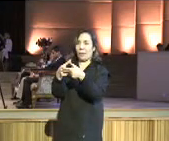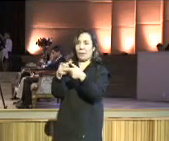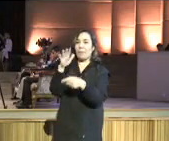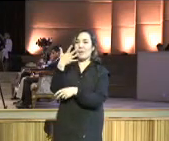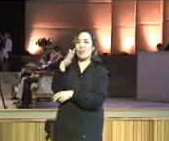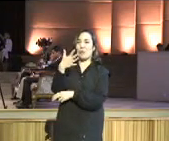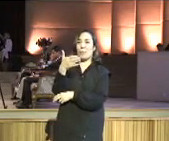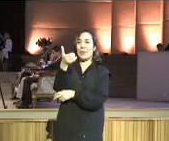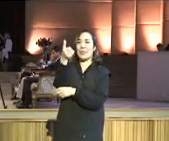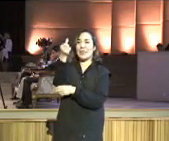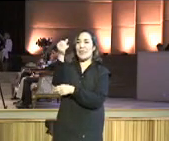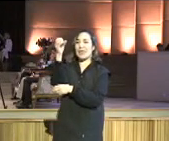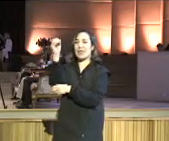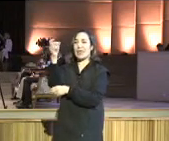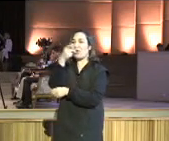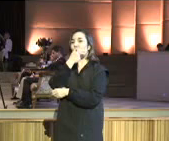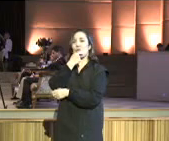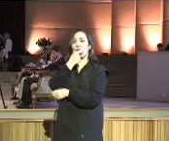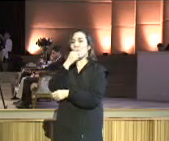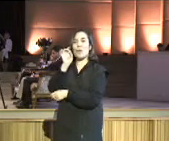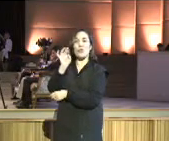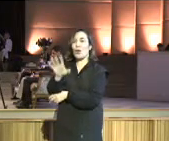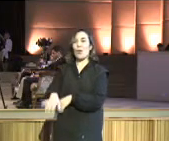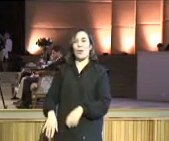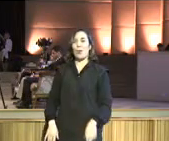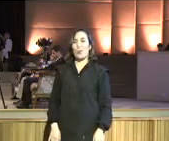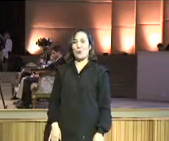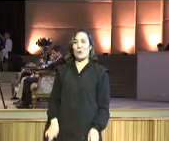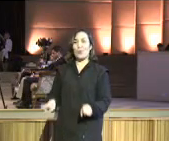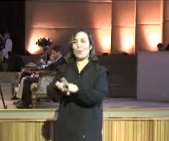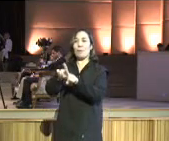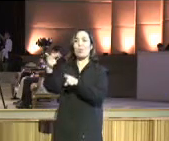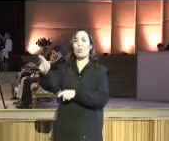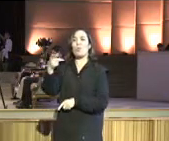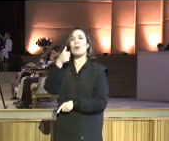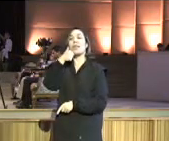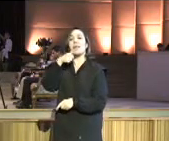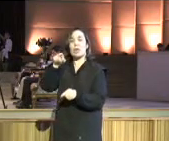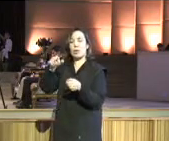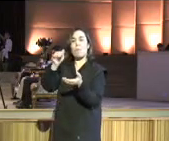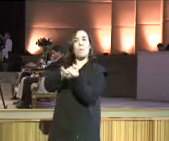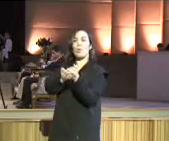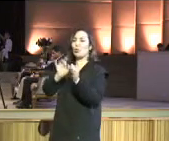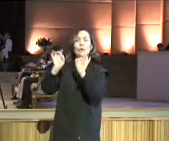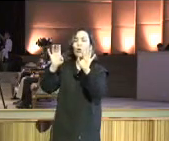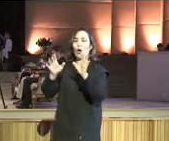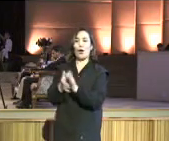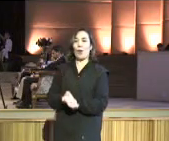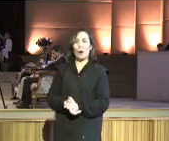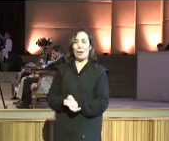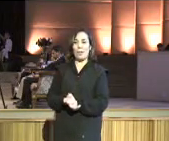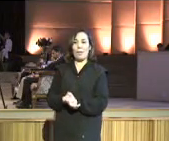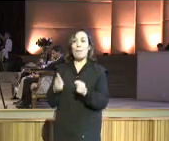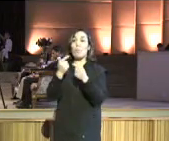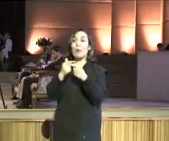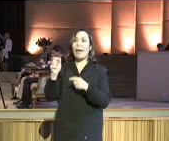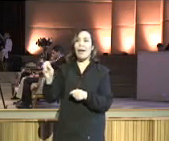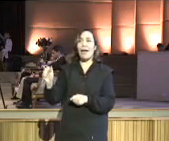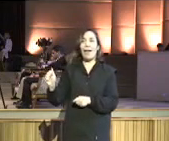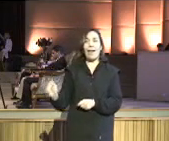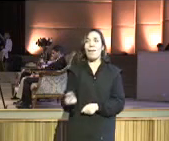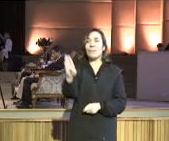E quando isso acontece, Absalão entra na cidade, toma Jerusalém, e outra